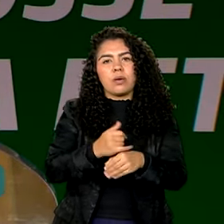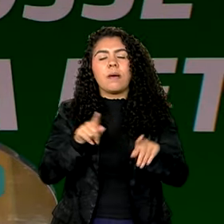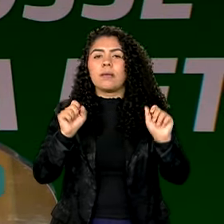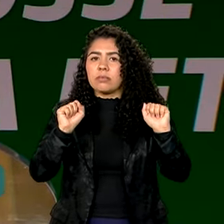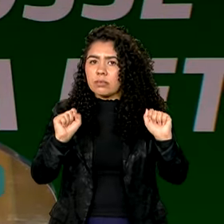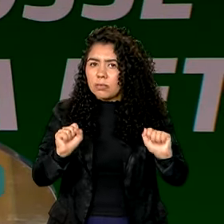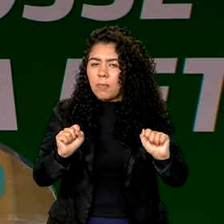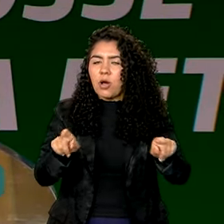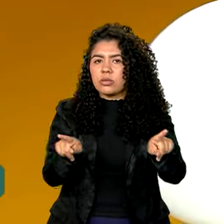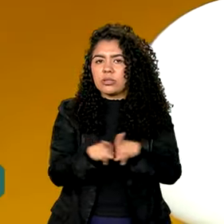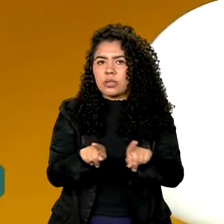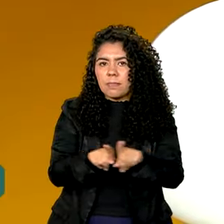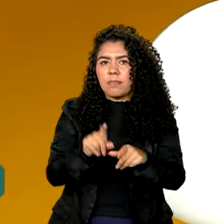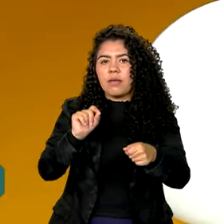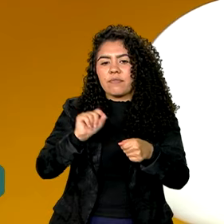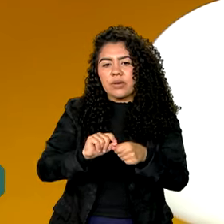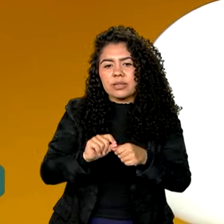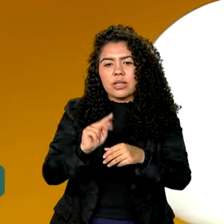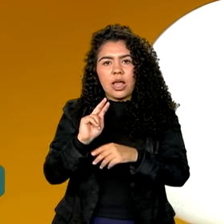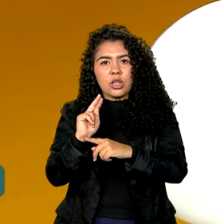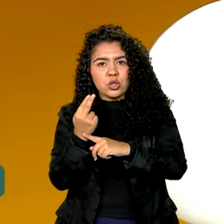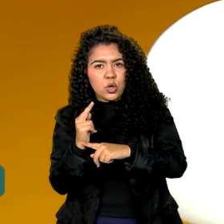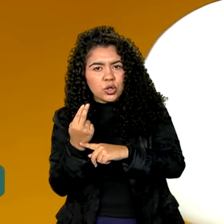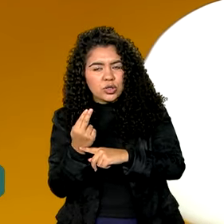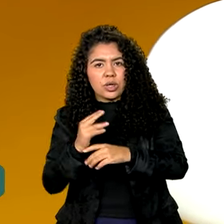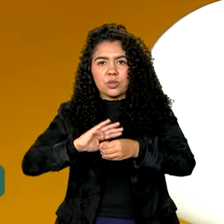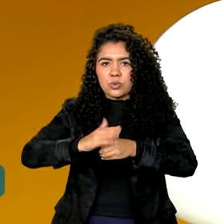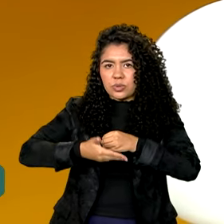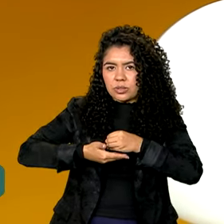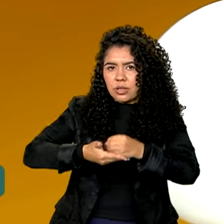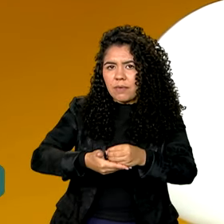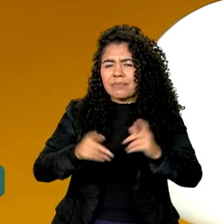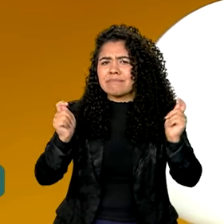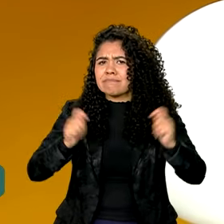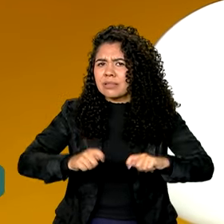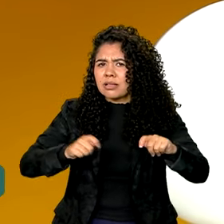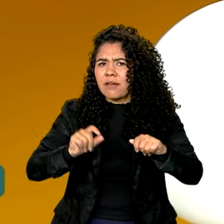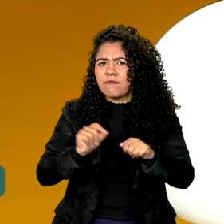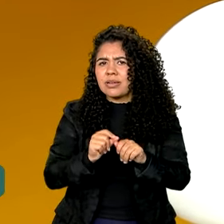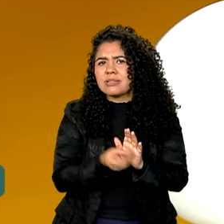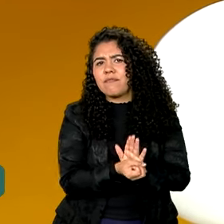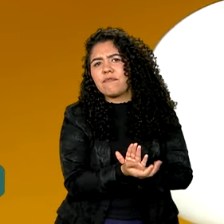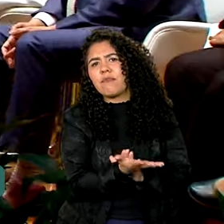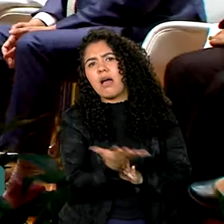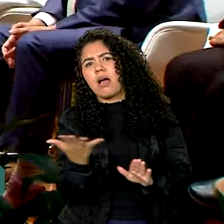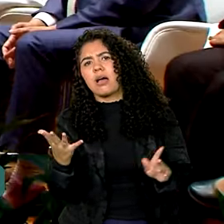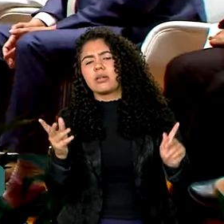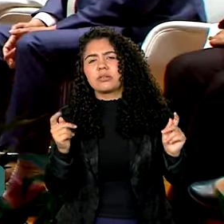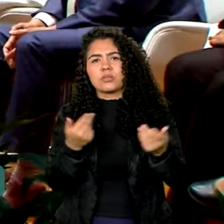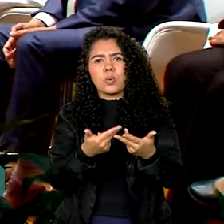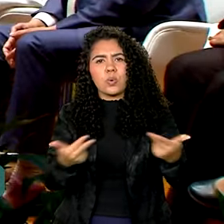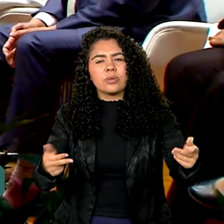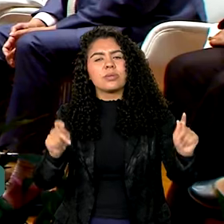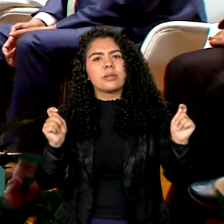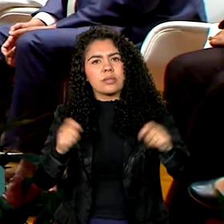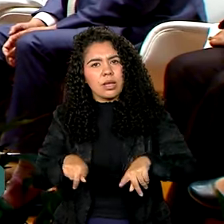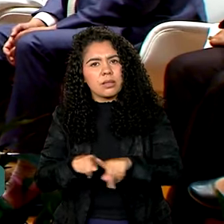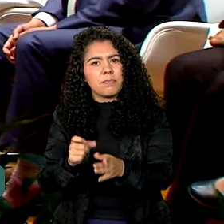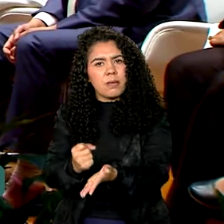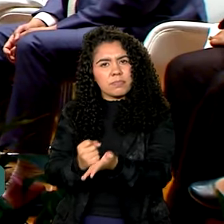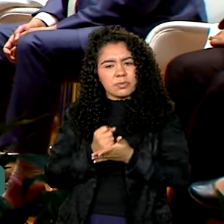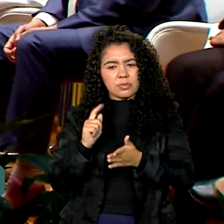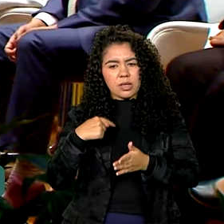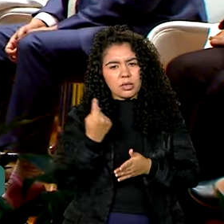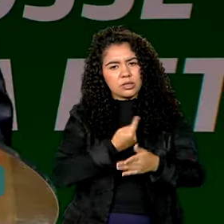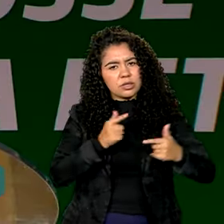hidrogênio verde. Ela pode produzir uma série de outras coisas. E agora pode ajudar o país a enfrentar essa guerra da Rússia